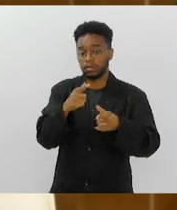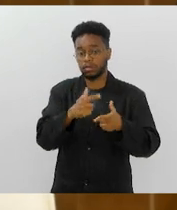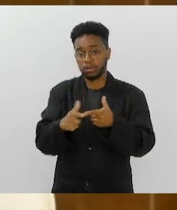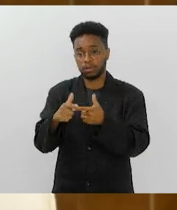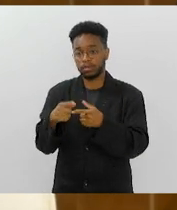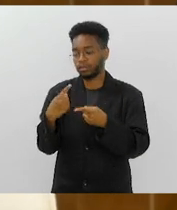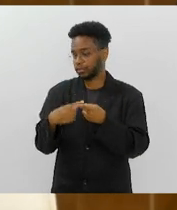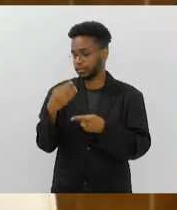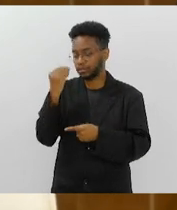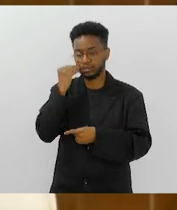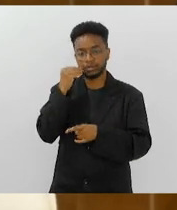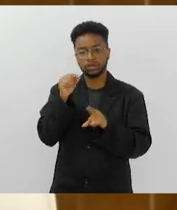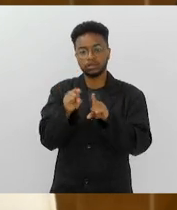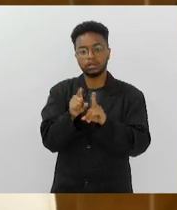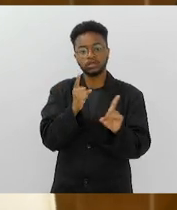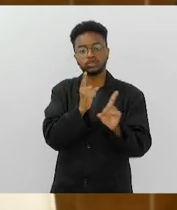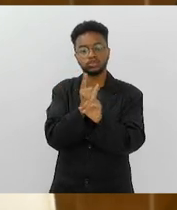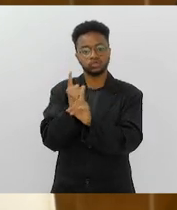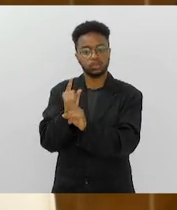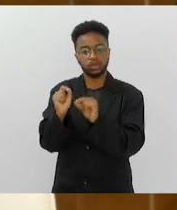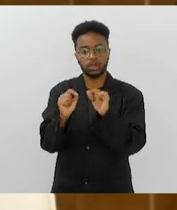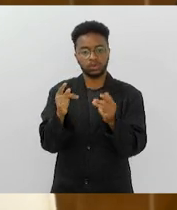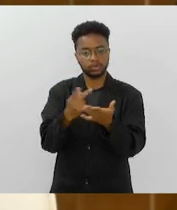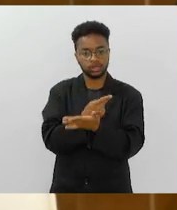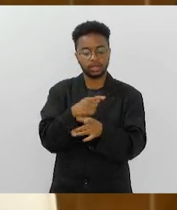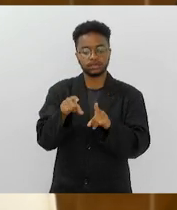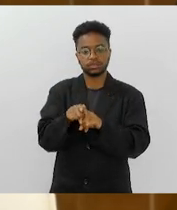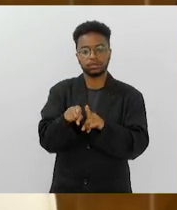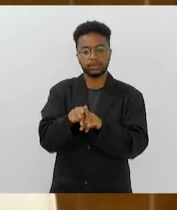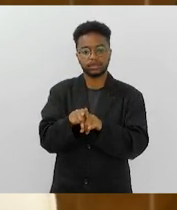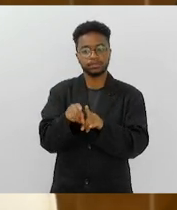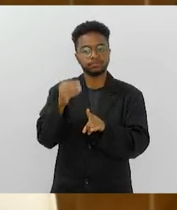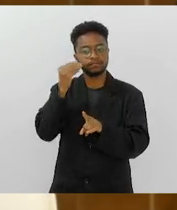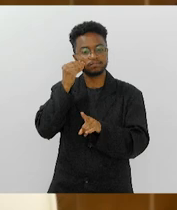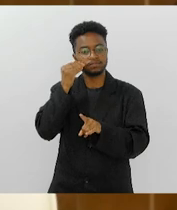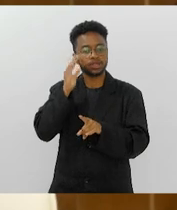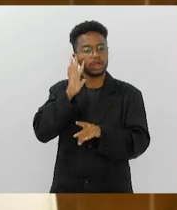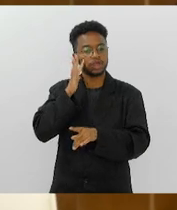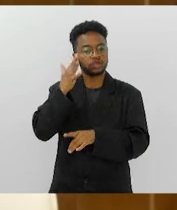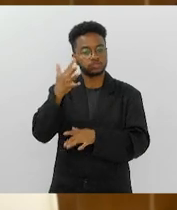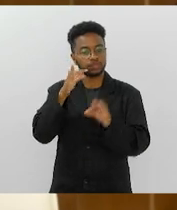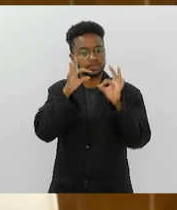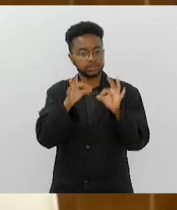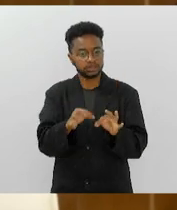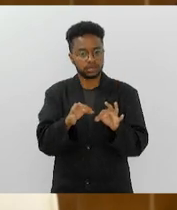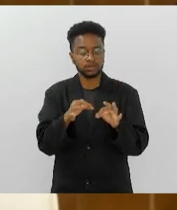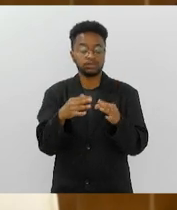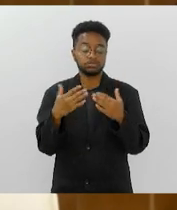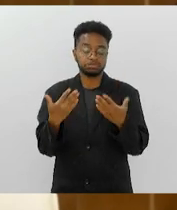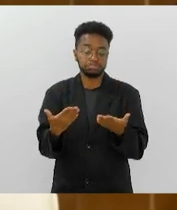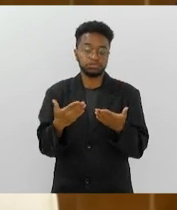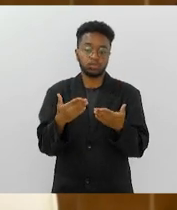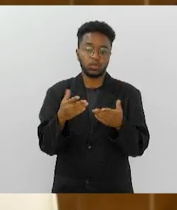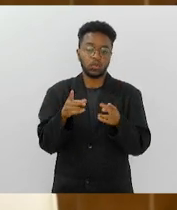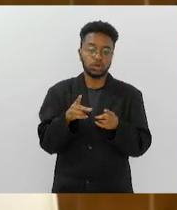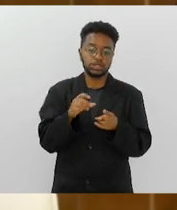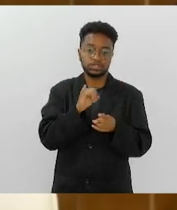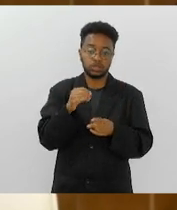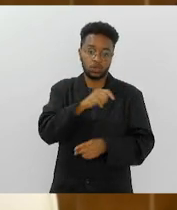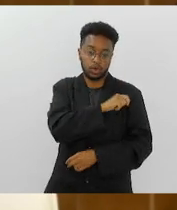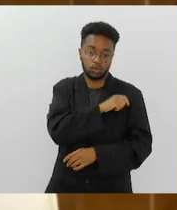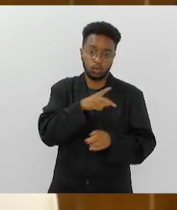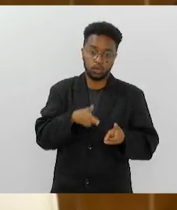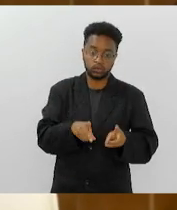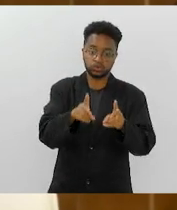também fazer essa identificação, os encaminhamentos mais assertivos e, consequentemente, a permanência do estudante e a melhoria